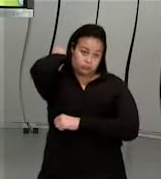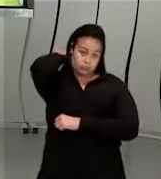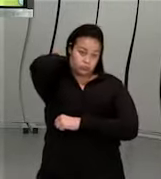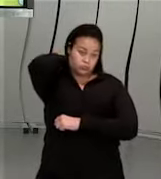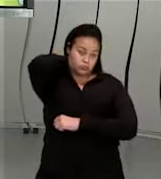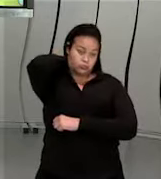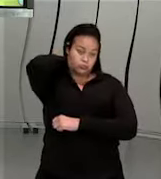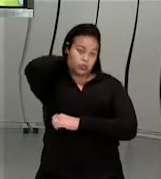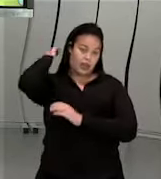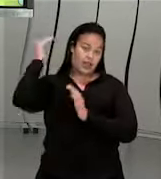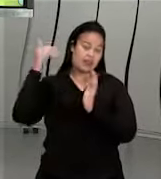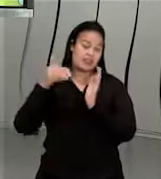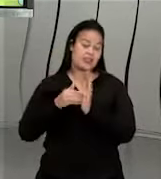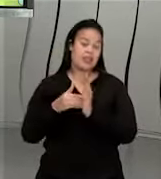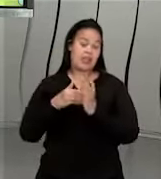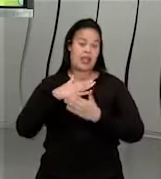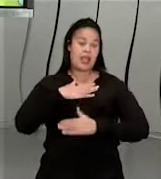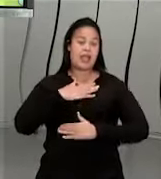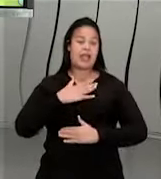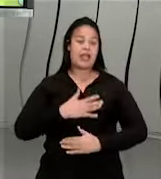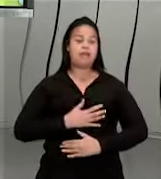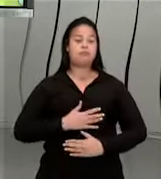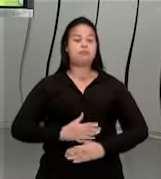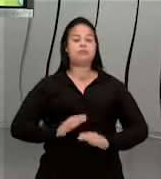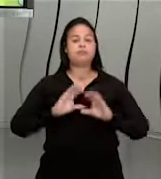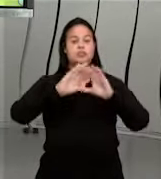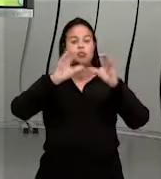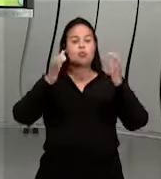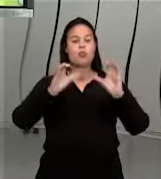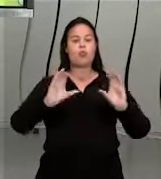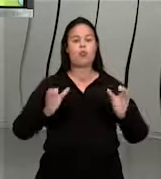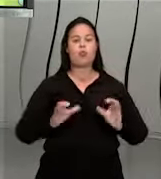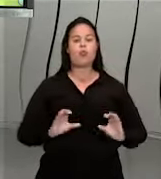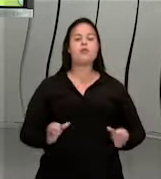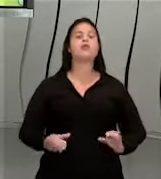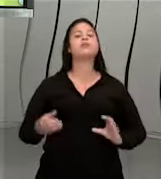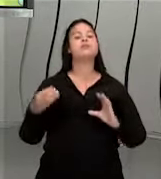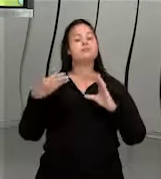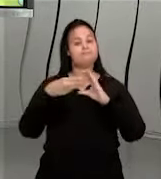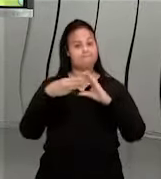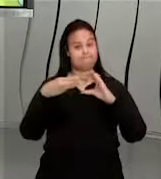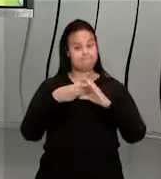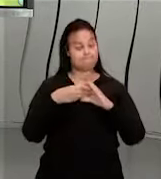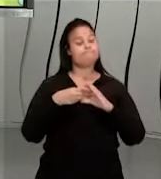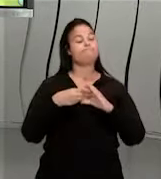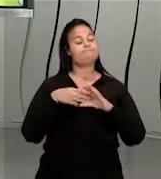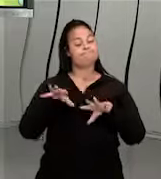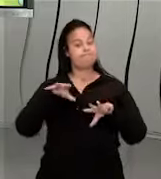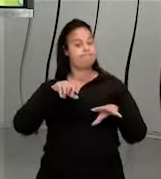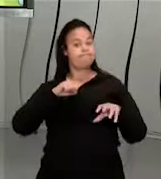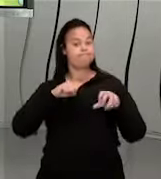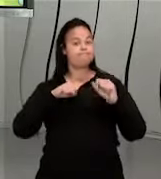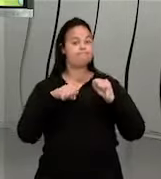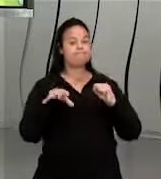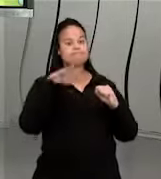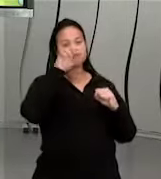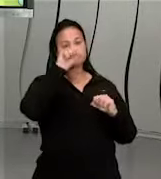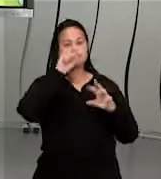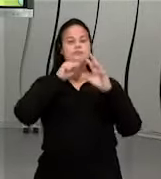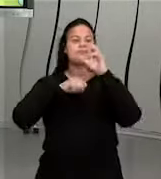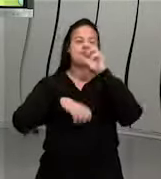até todas as células do nosso organismo. Então, todas as células do nosso organismo vão receber o